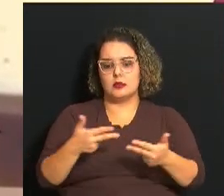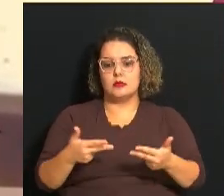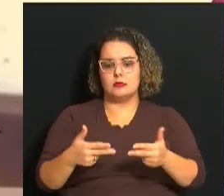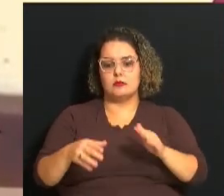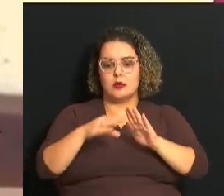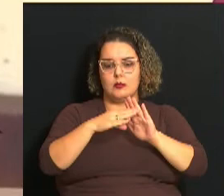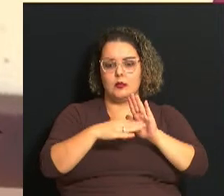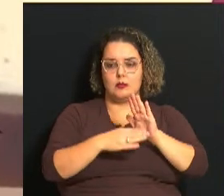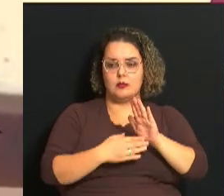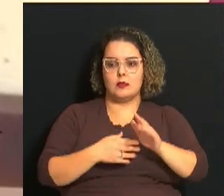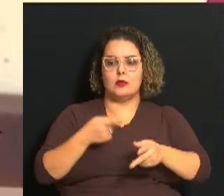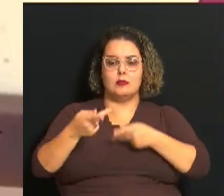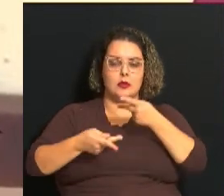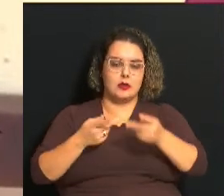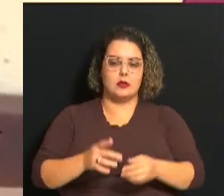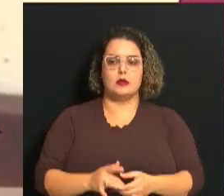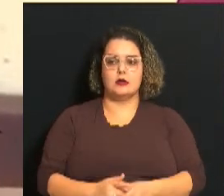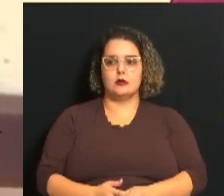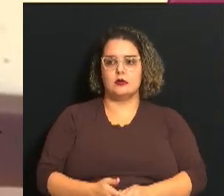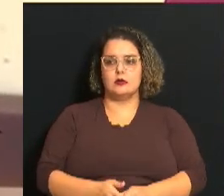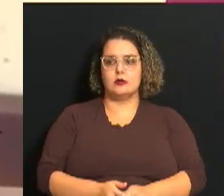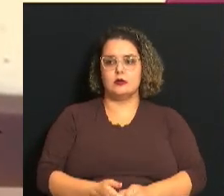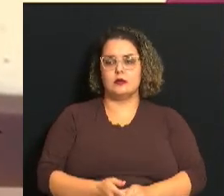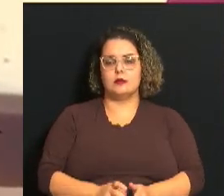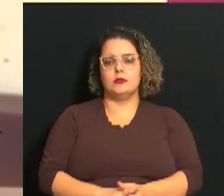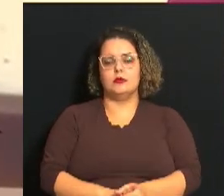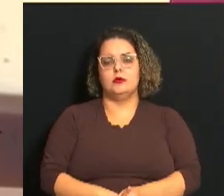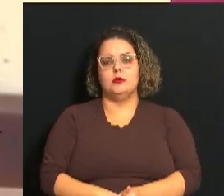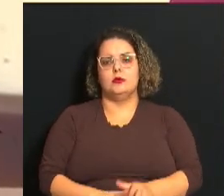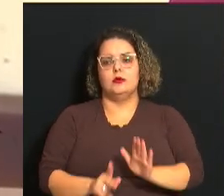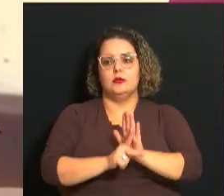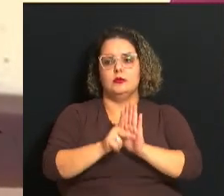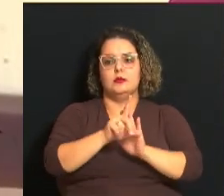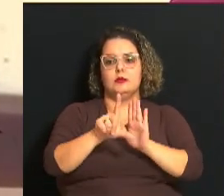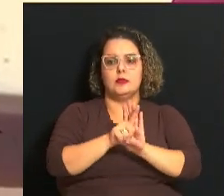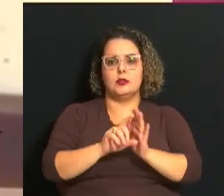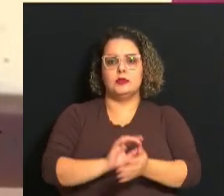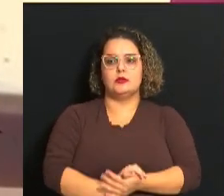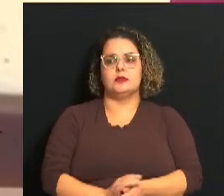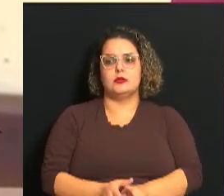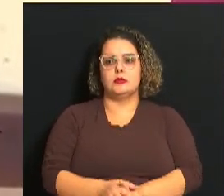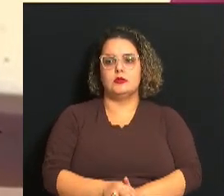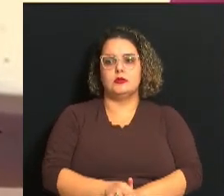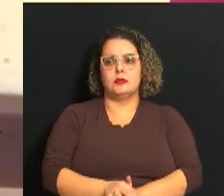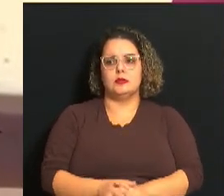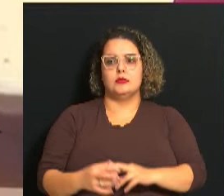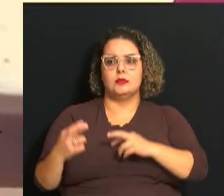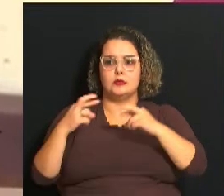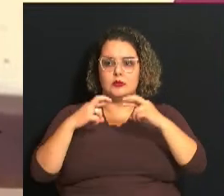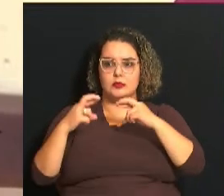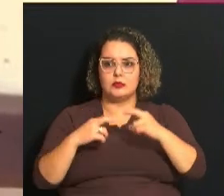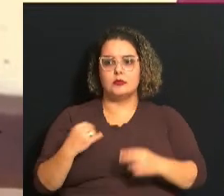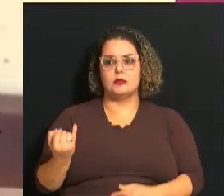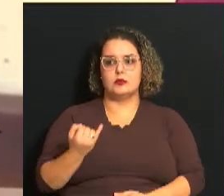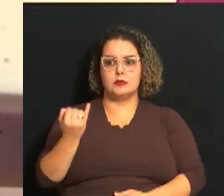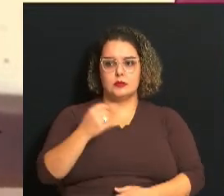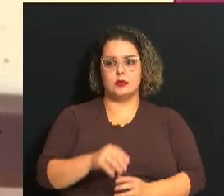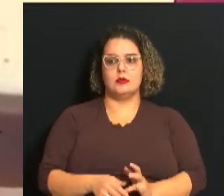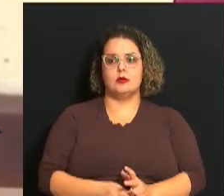colocaram aquilo então tem essa questão do projeto de lei a questão do Observatório do assédio isso é muito importante